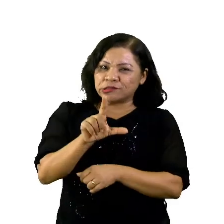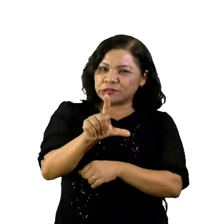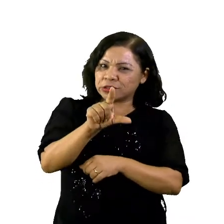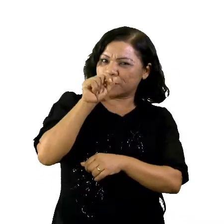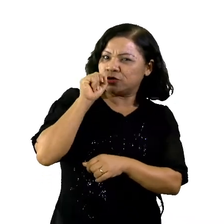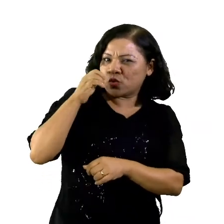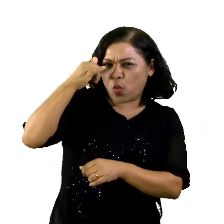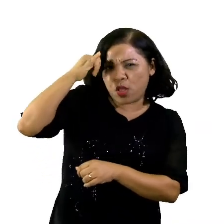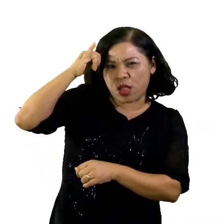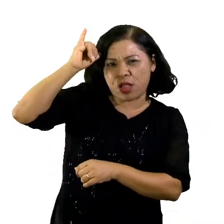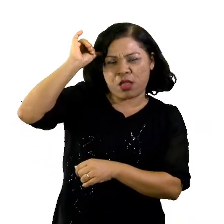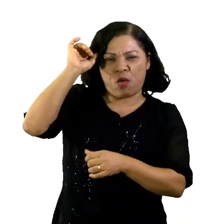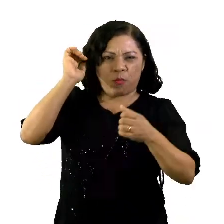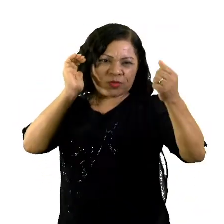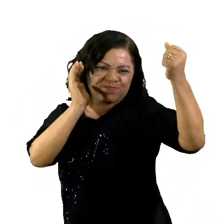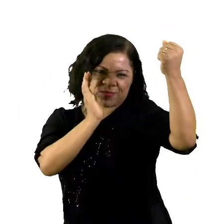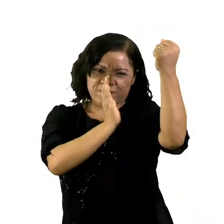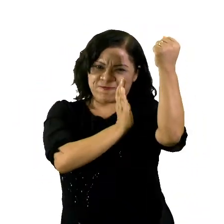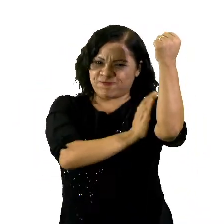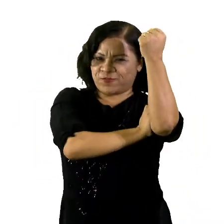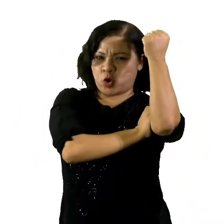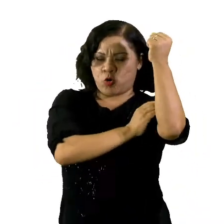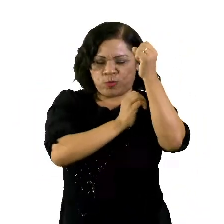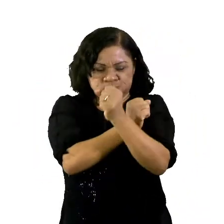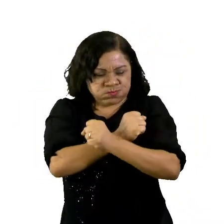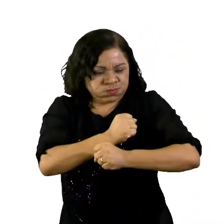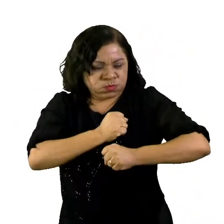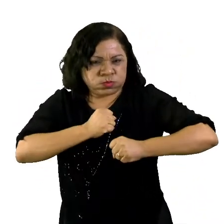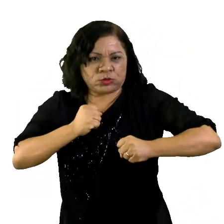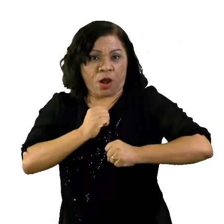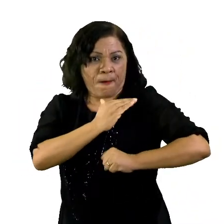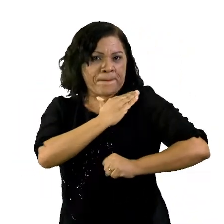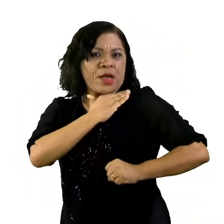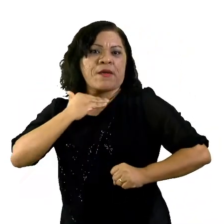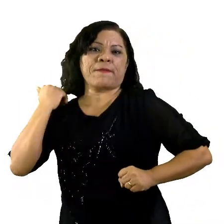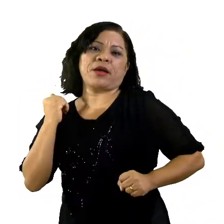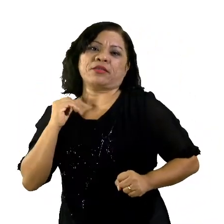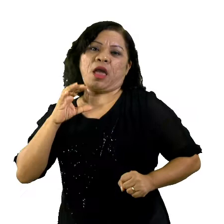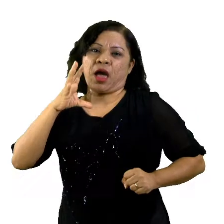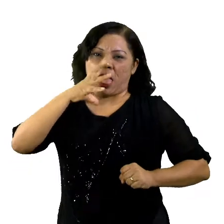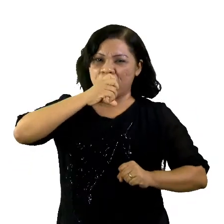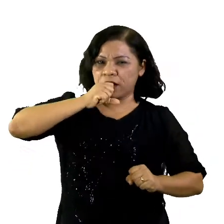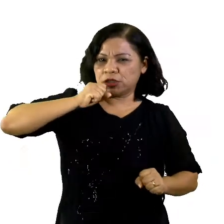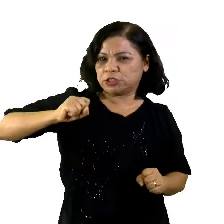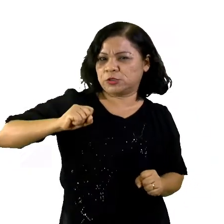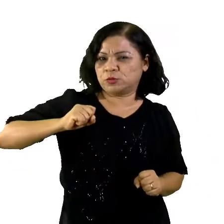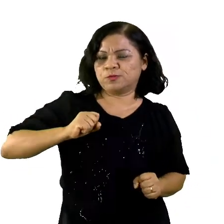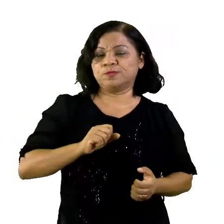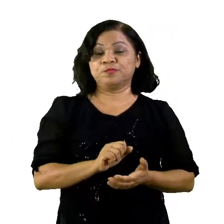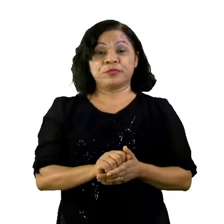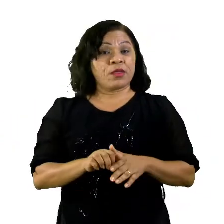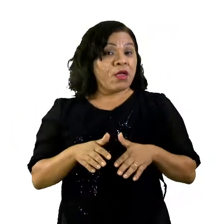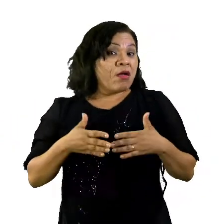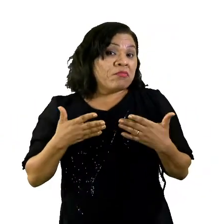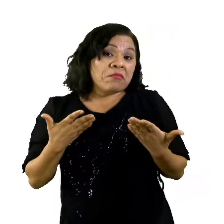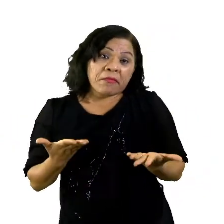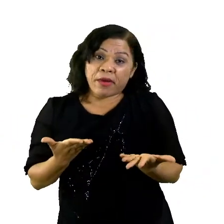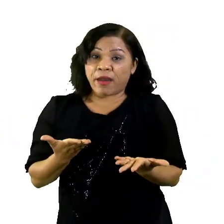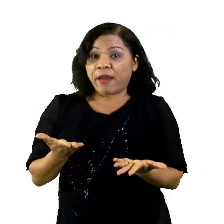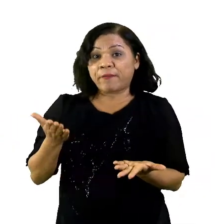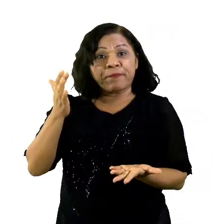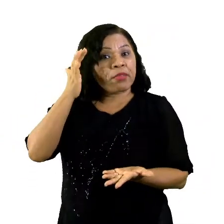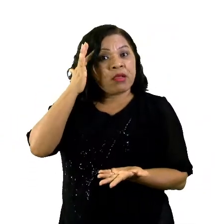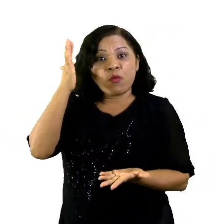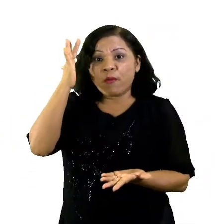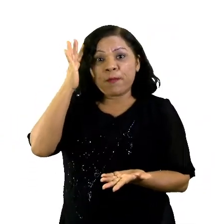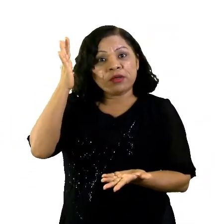e vistoso da fazenda para matar e tirar a língua. Porém, não imaginava que